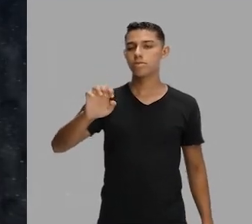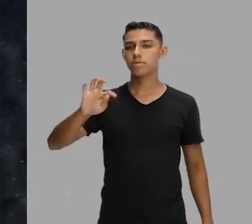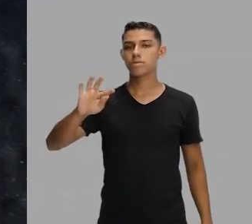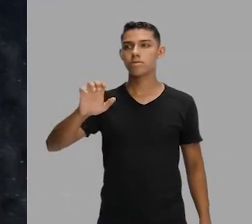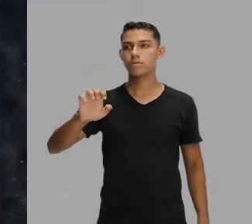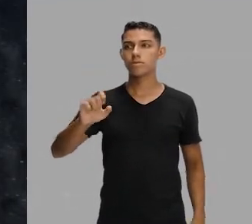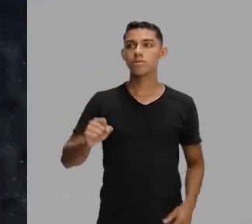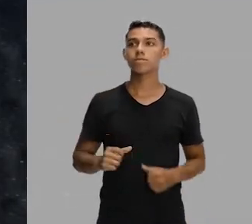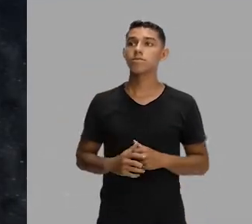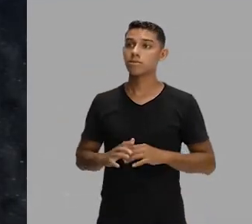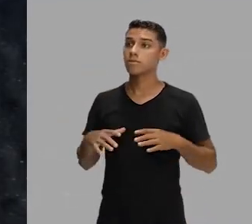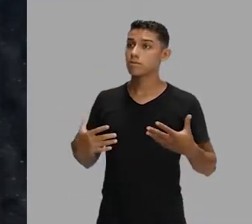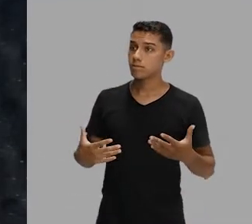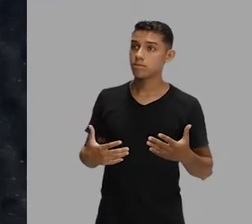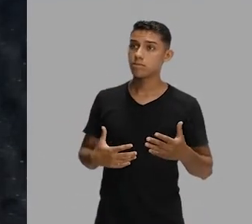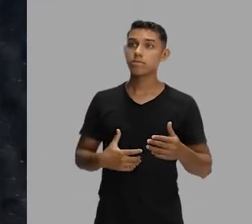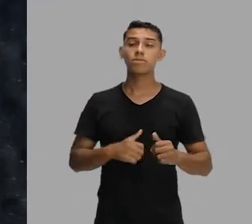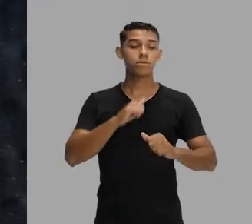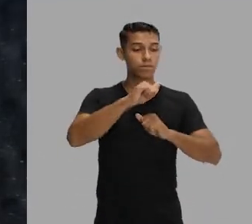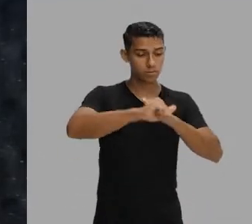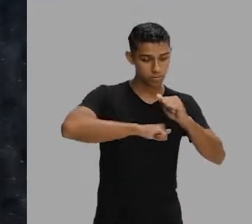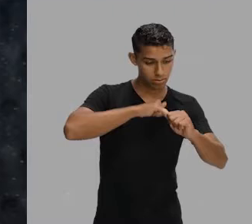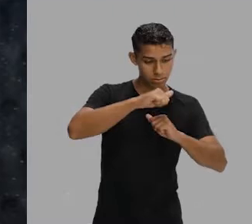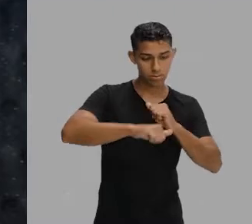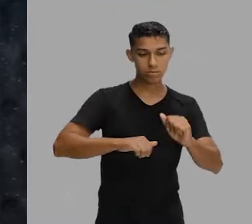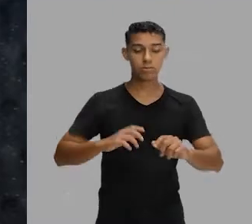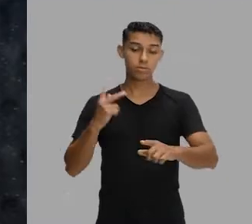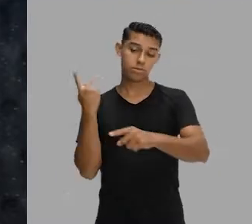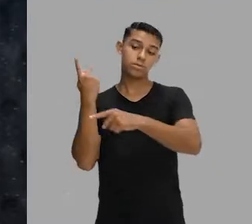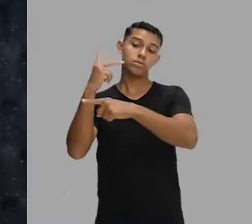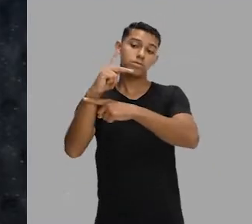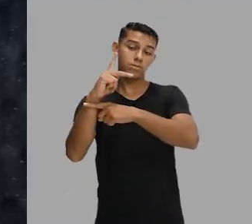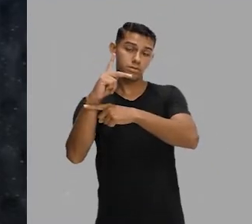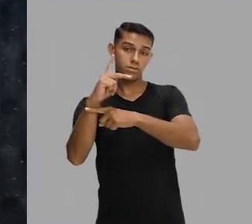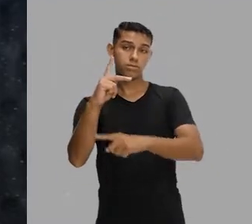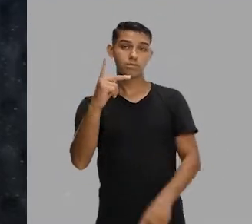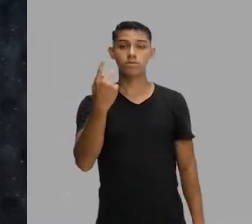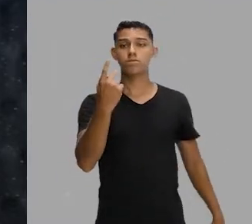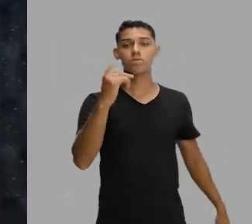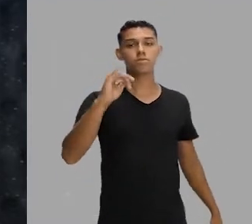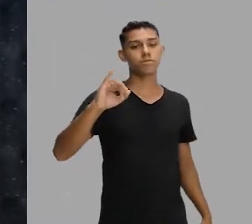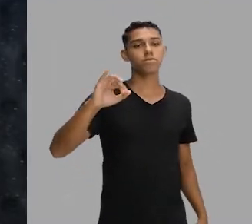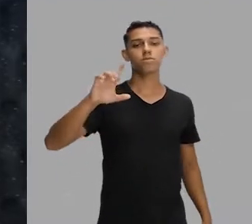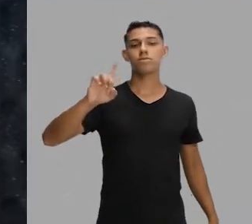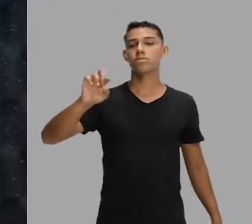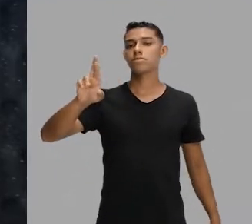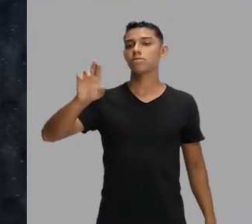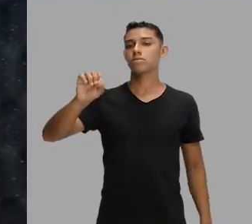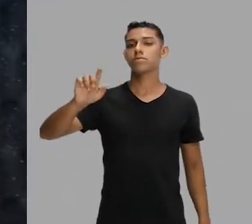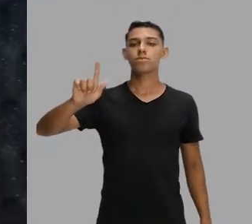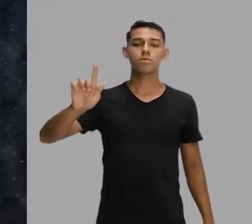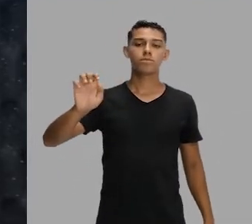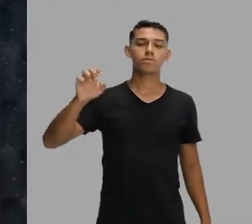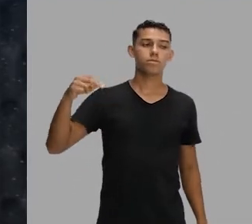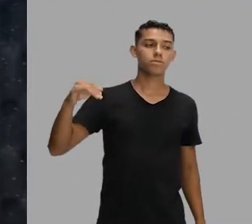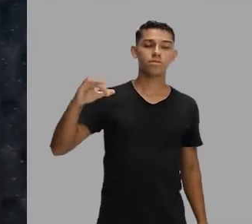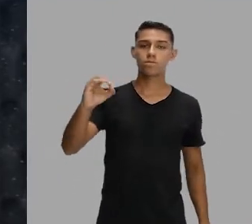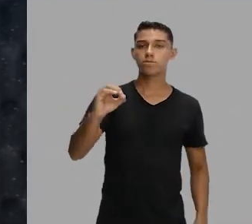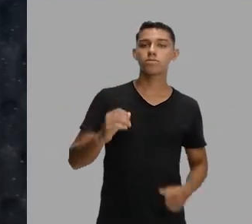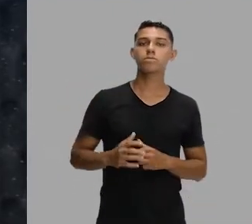Bom, o átomo de hidrogênio se ligando a um semimetal, a um